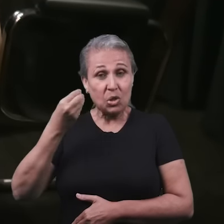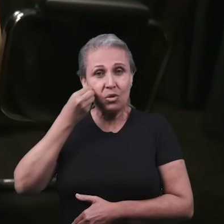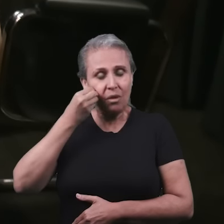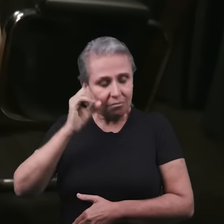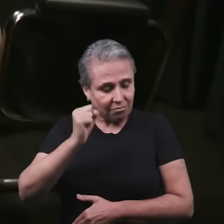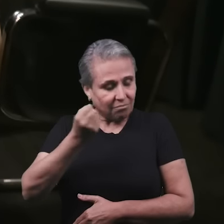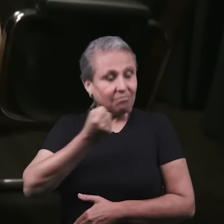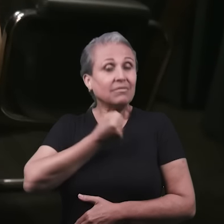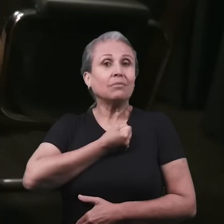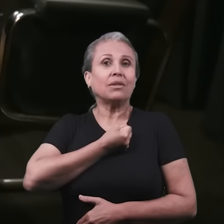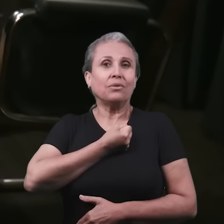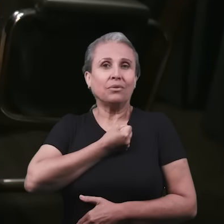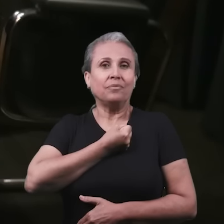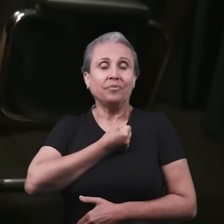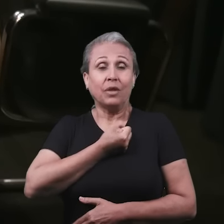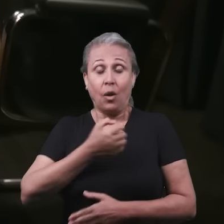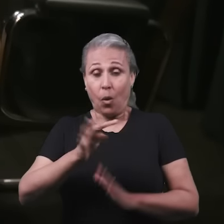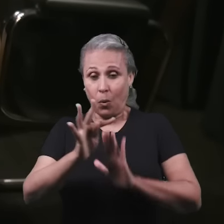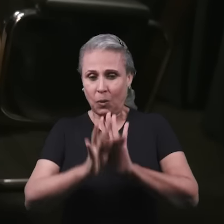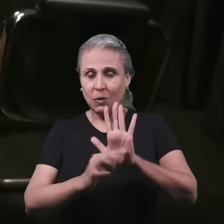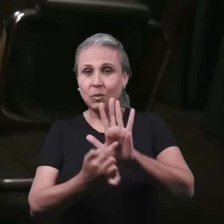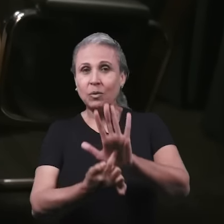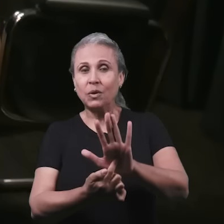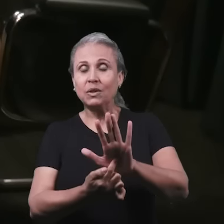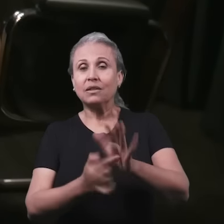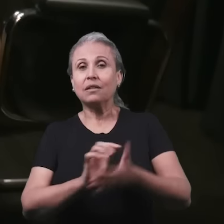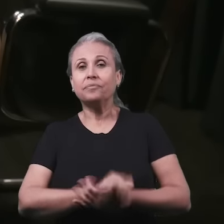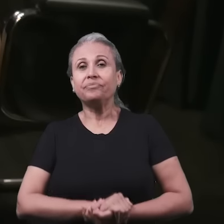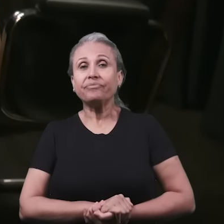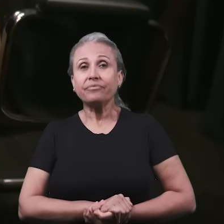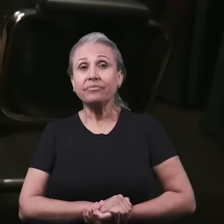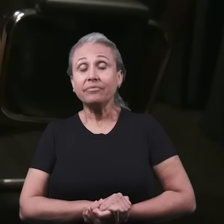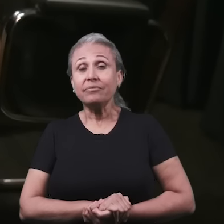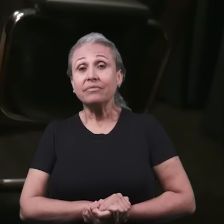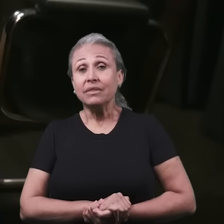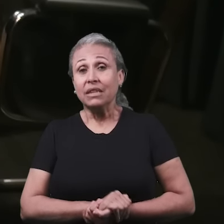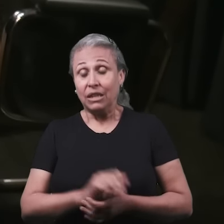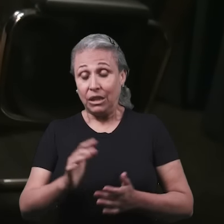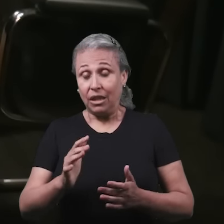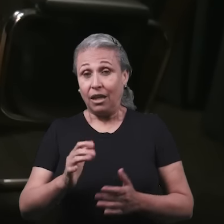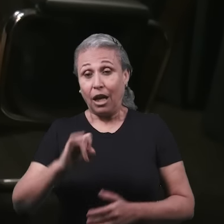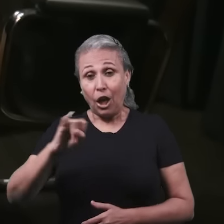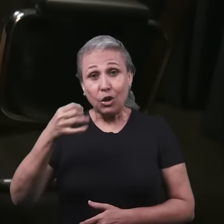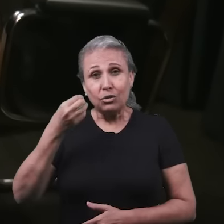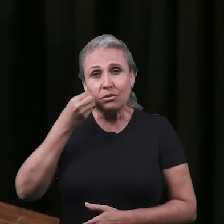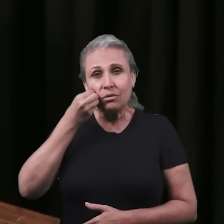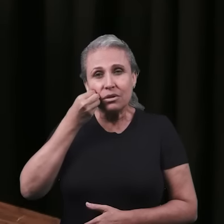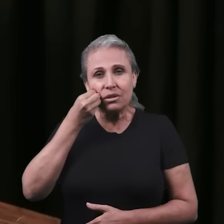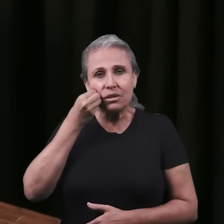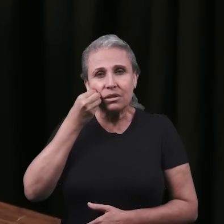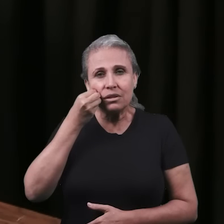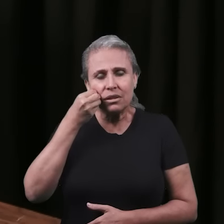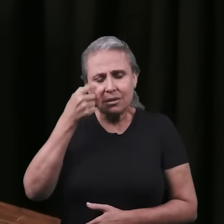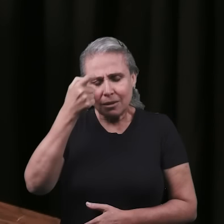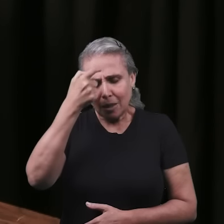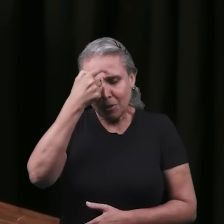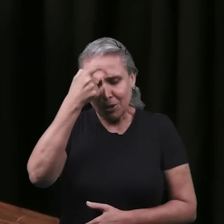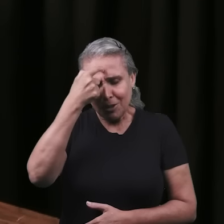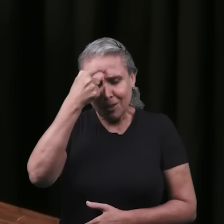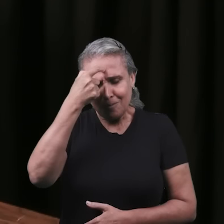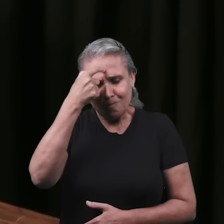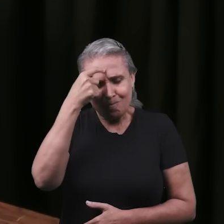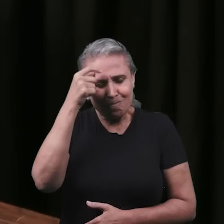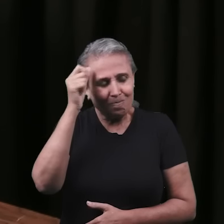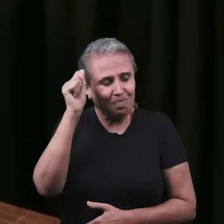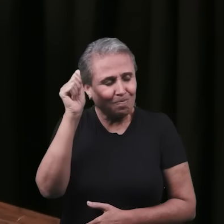porque dentro desse texto que você lê, né, Judas ele sentiu a dor na consciência, ele sentiu o remorso,